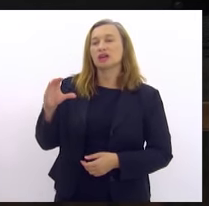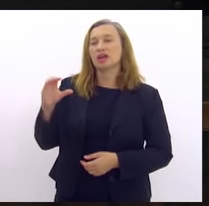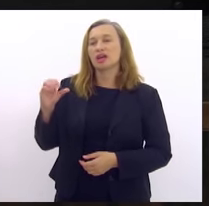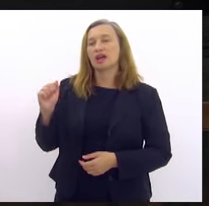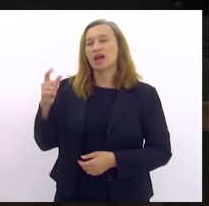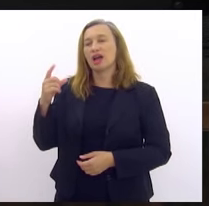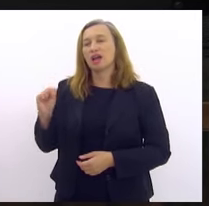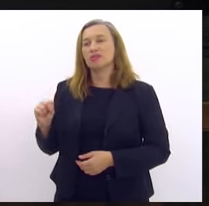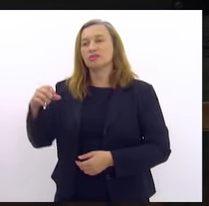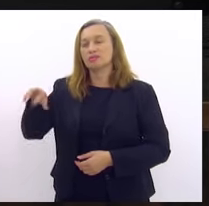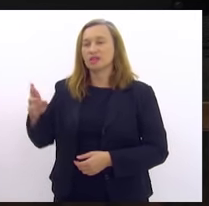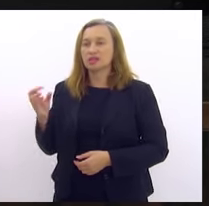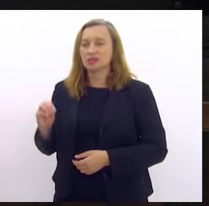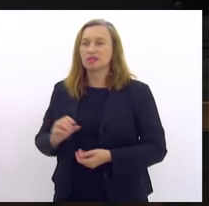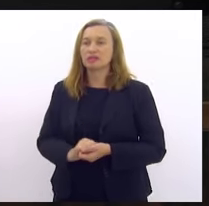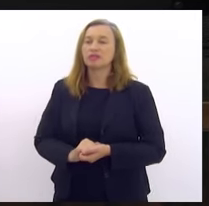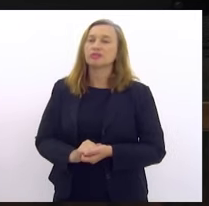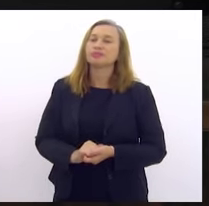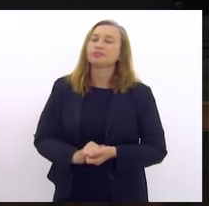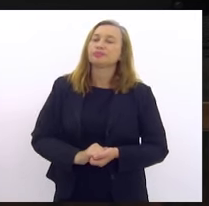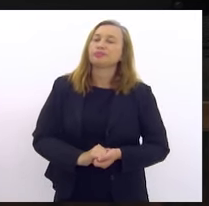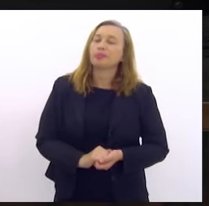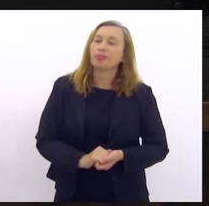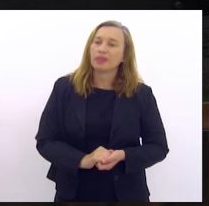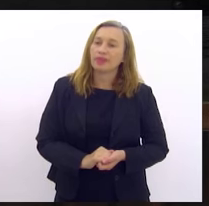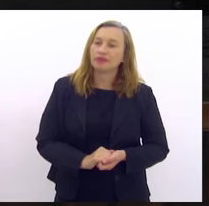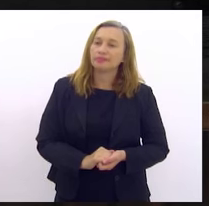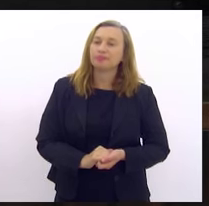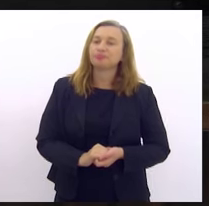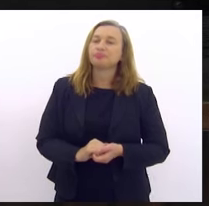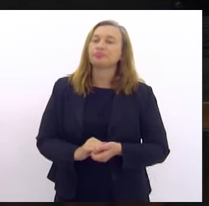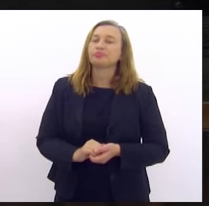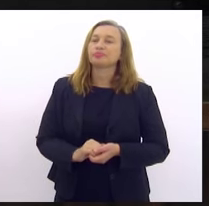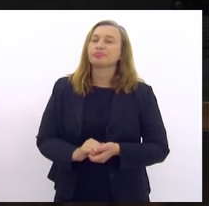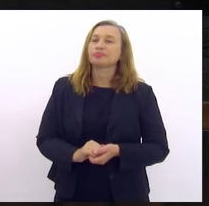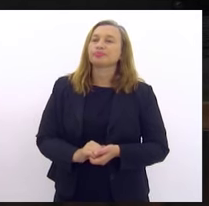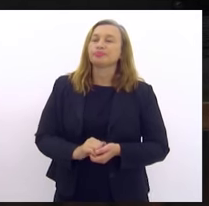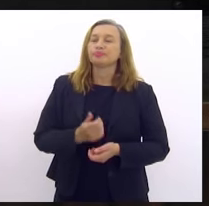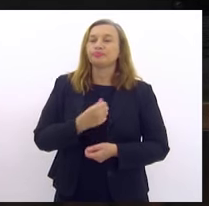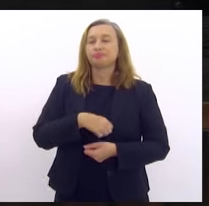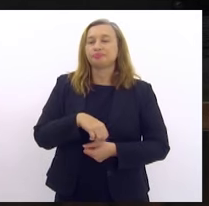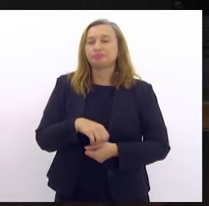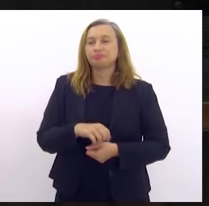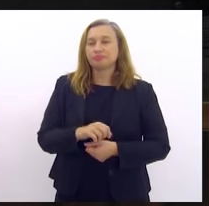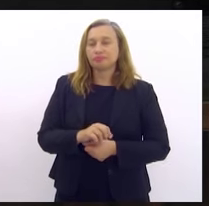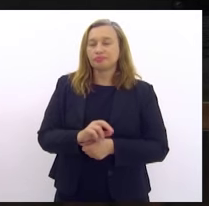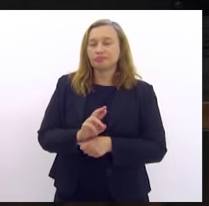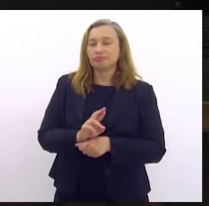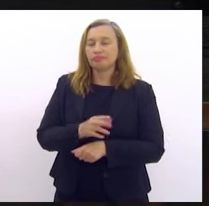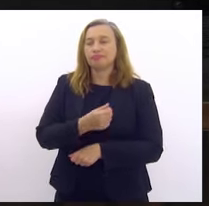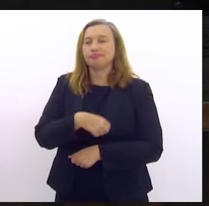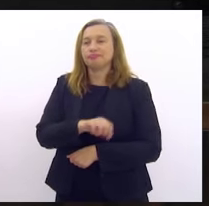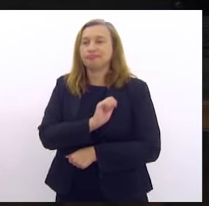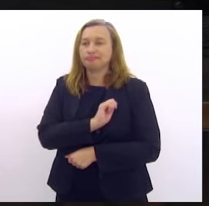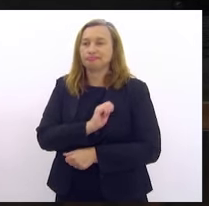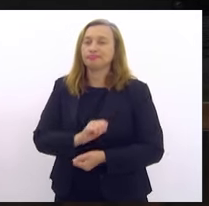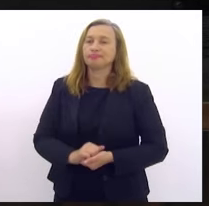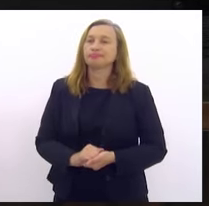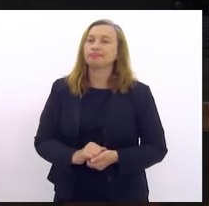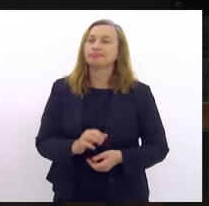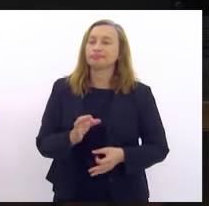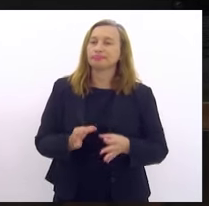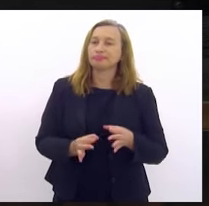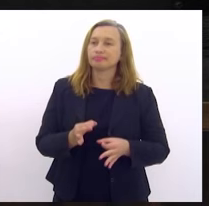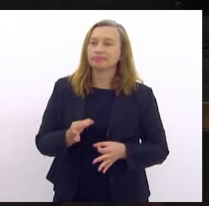Macedo, que veda a concessão de benefícios fiscais a entidades condenadas com sentença transitada em julgado